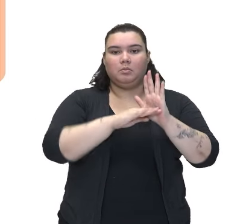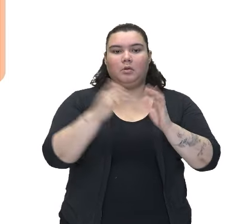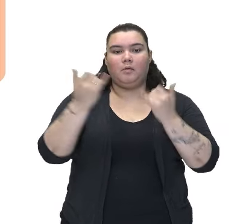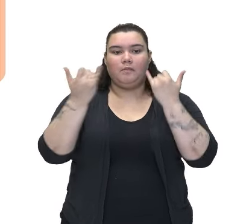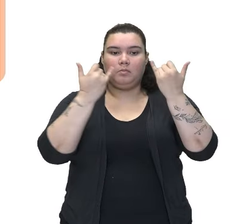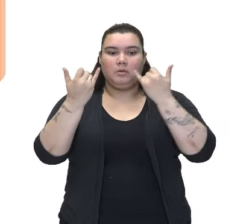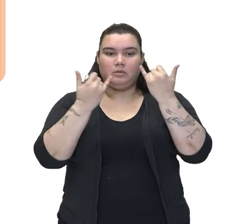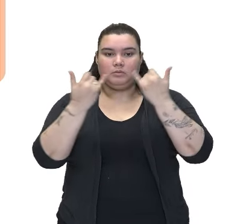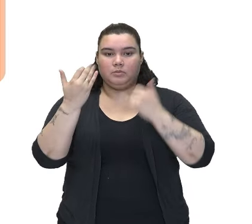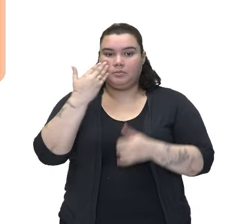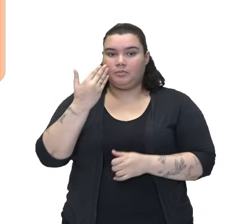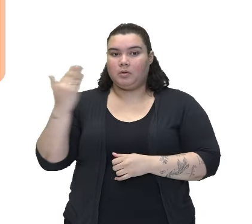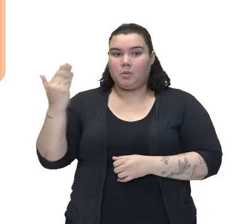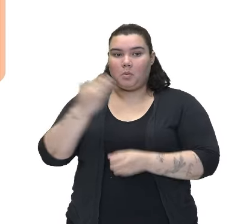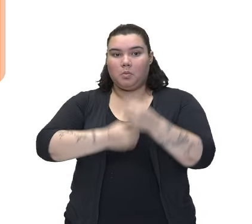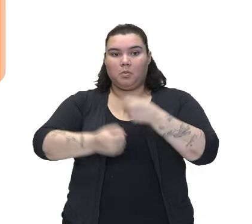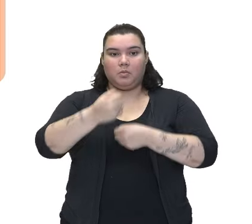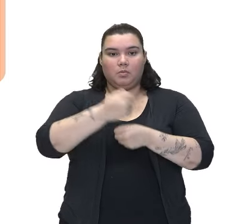de